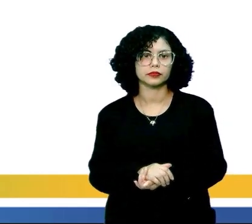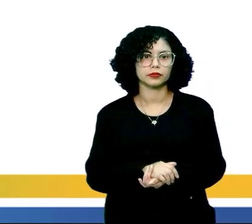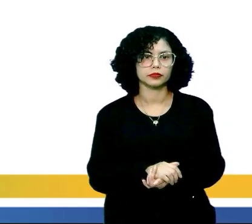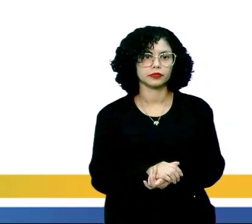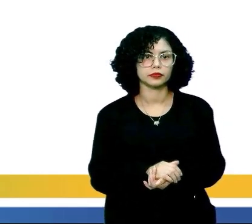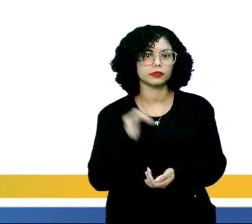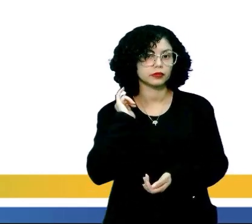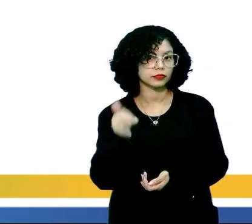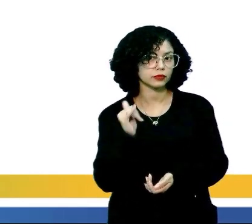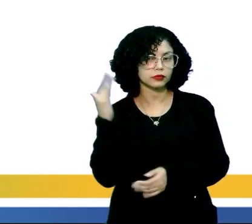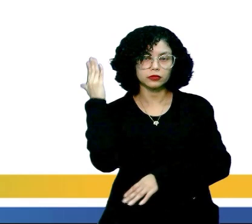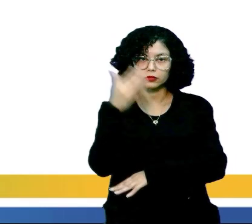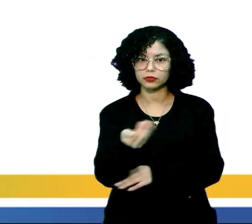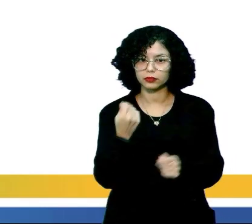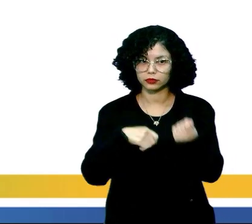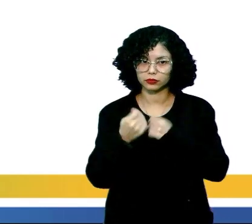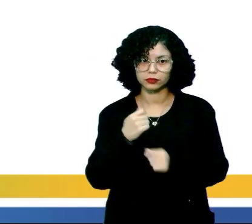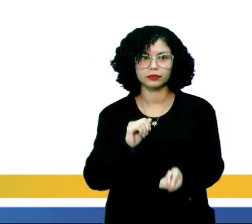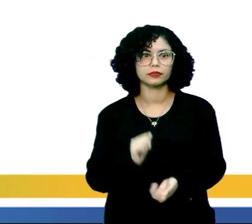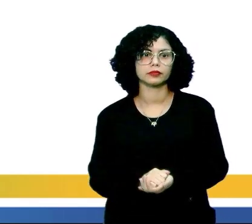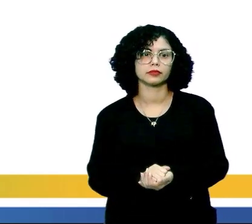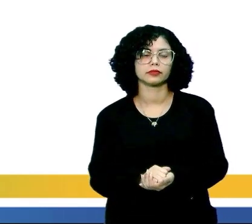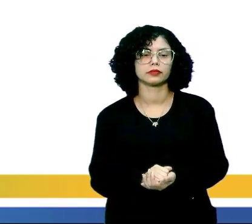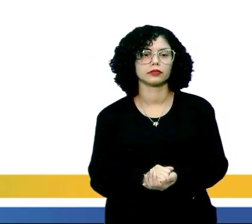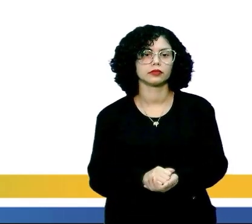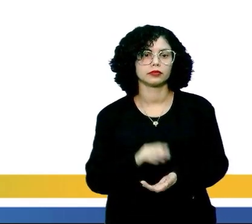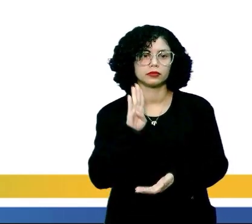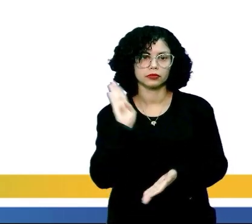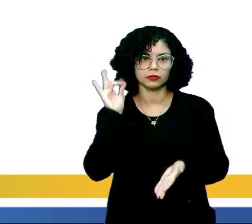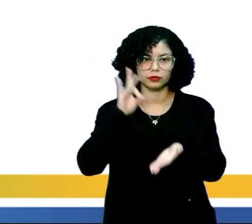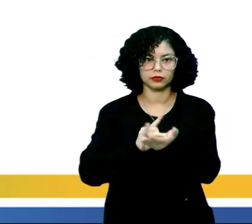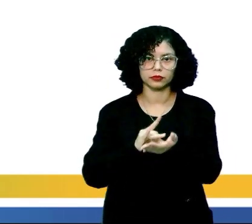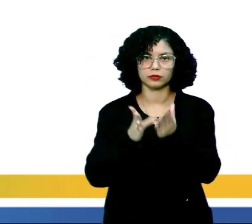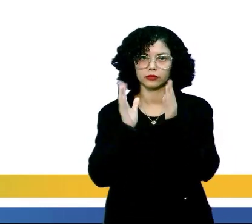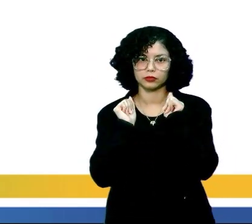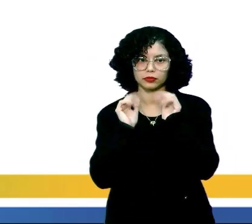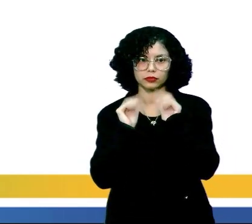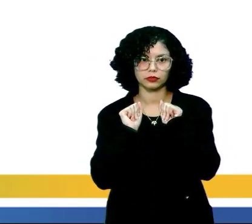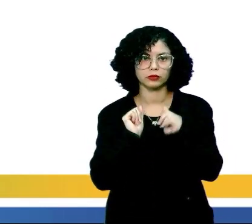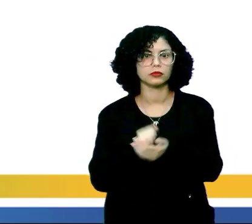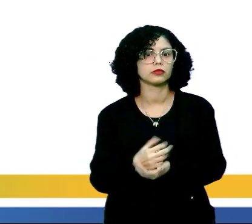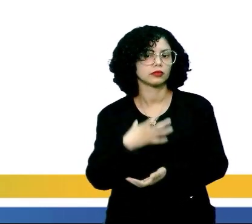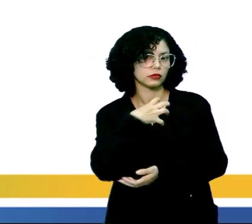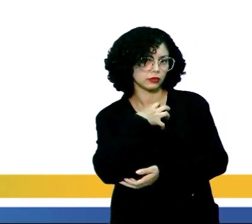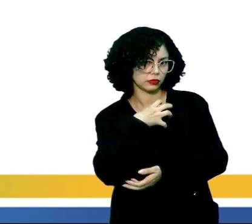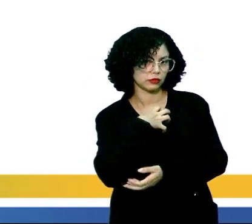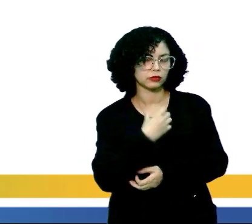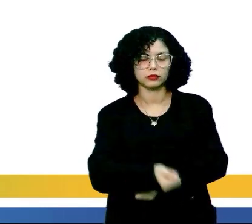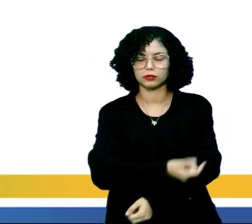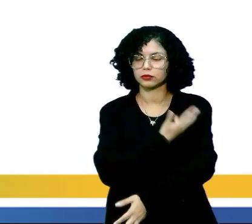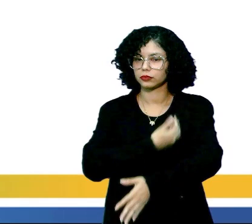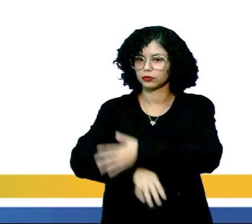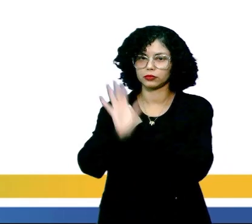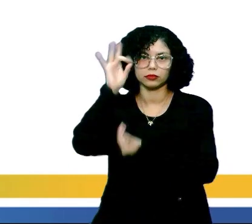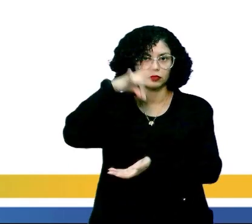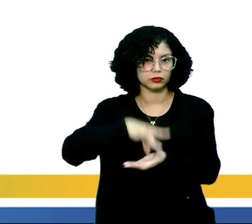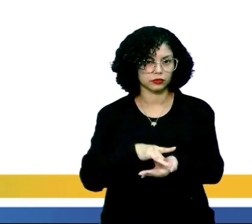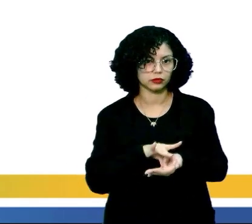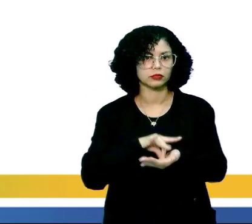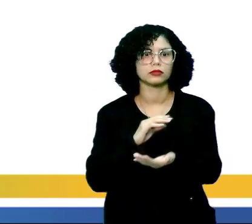ela é uma narrativa direta e econômica, real palpável, letra C, sentimento